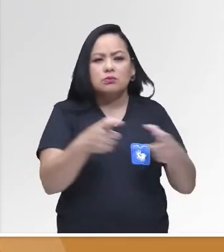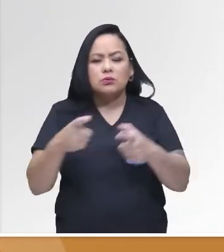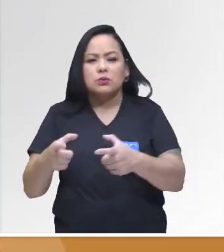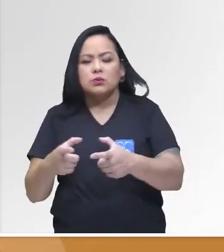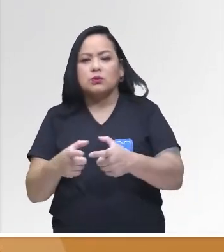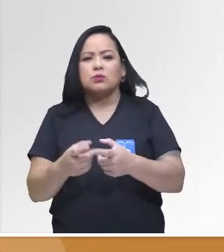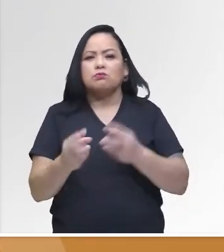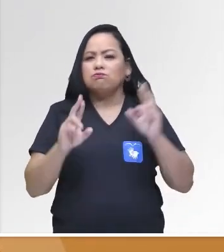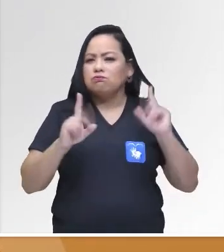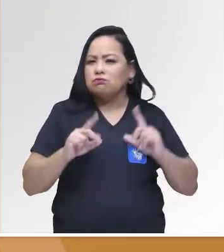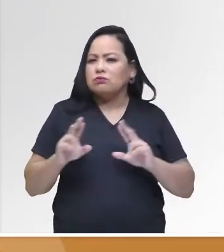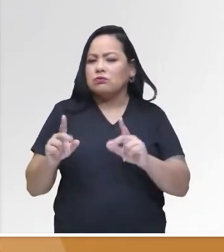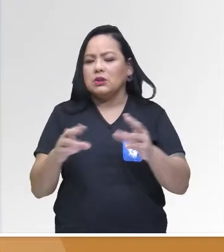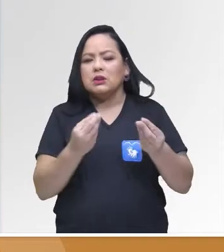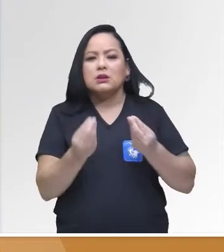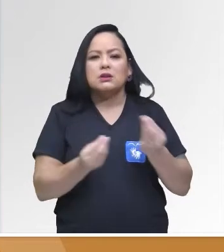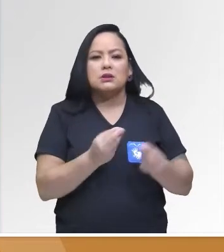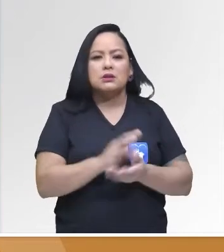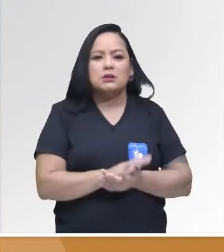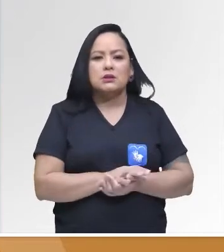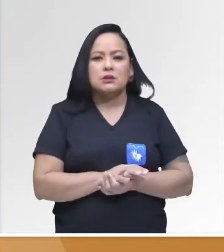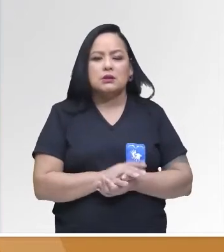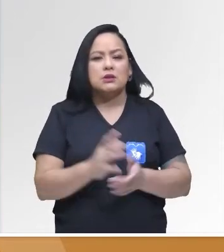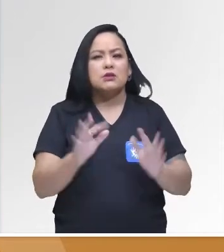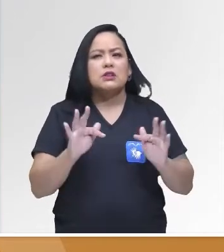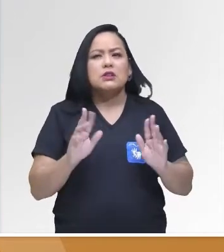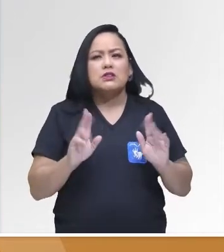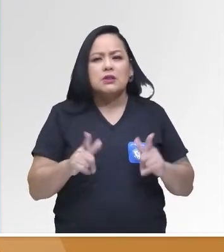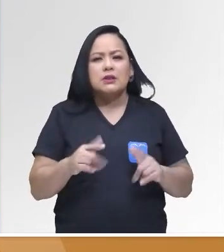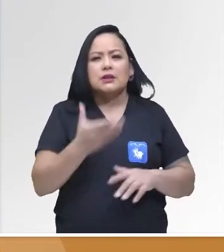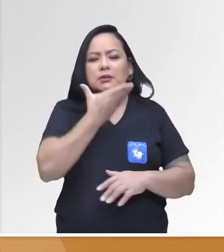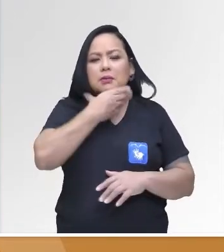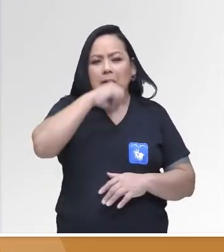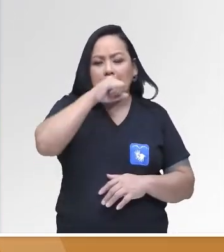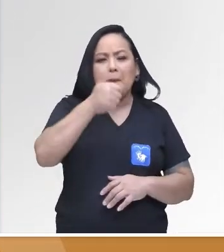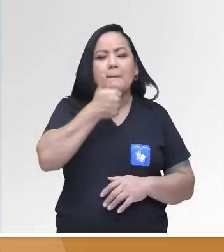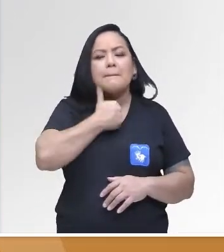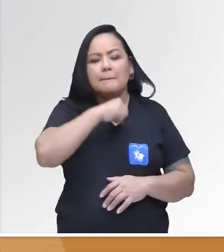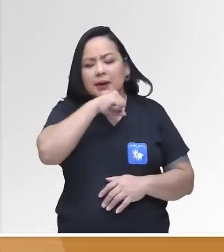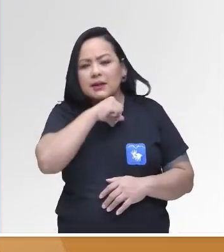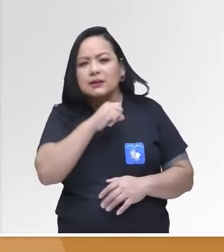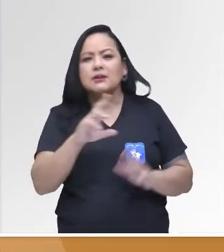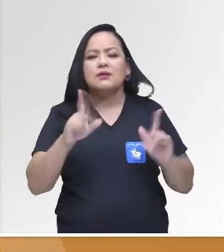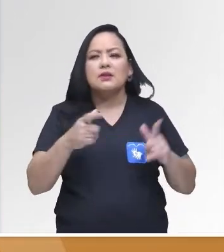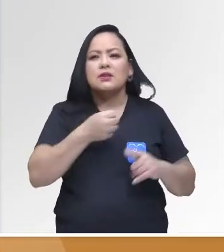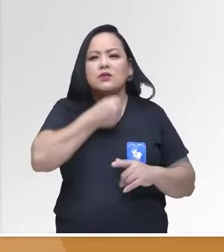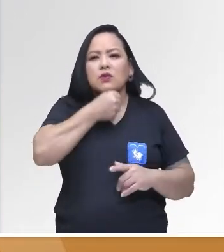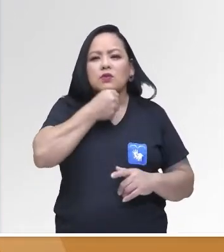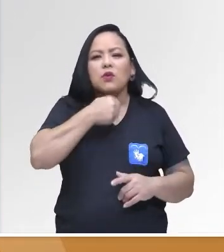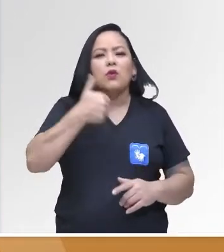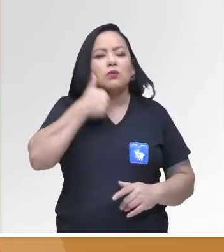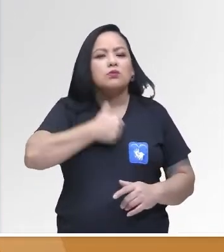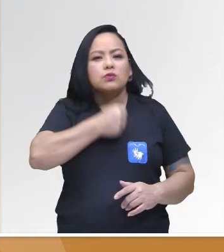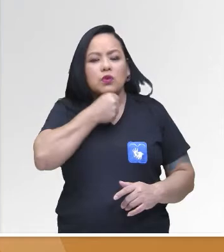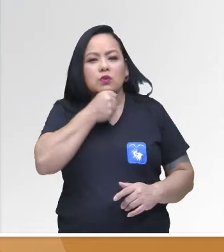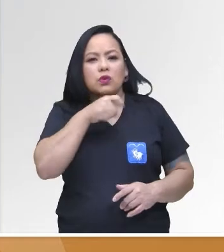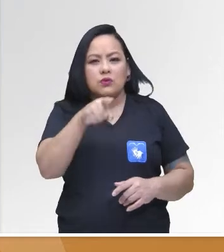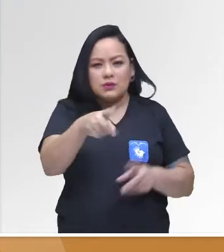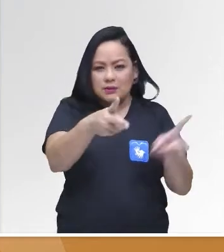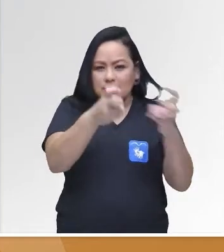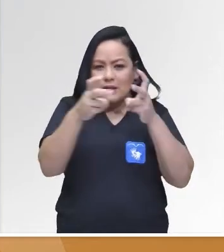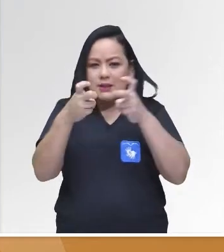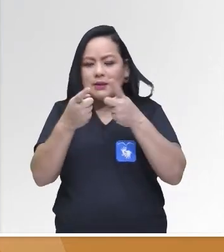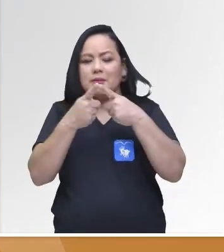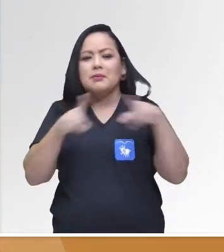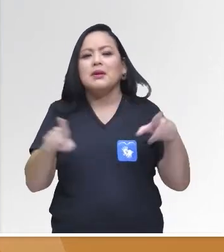forma diferenciada de nossos pais, de nossos avós? Percebem isso? Mas